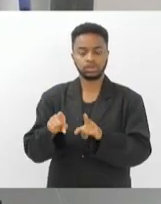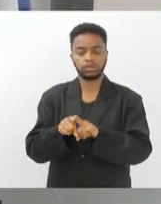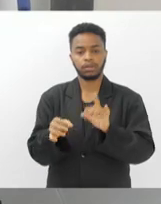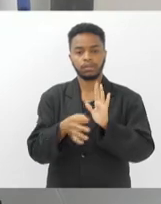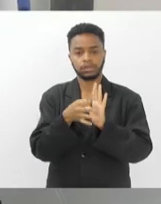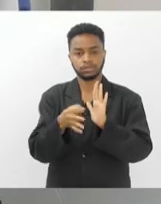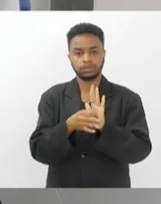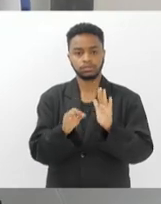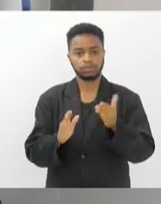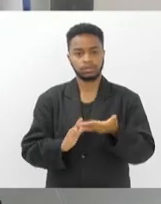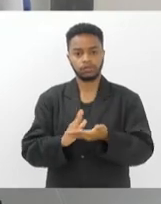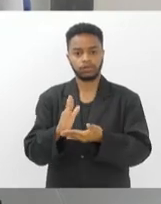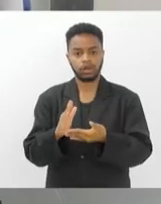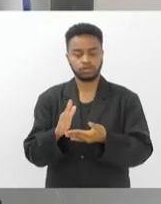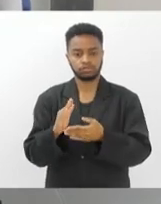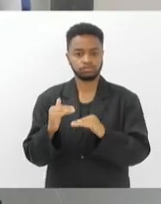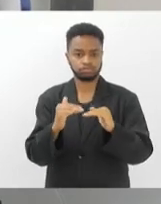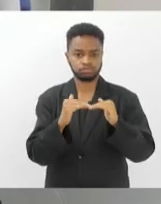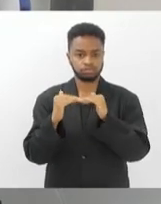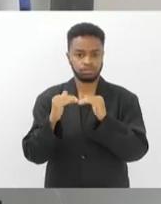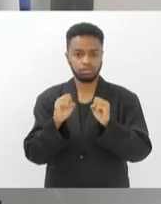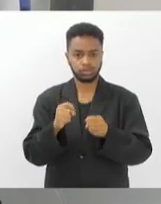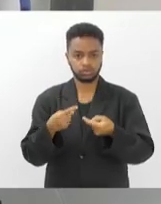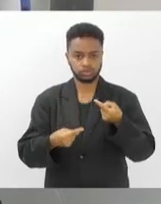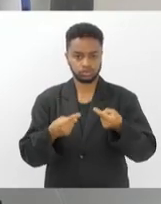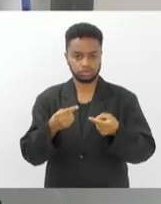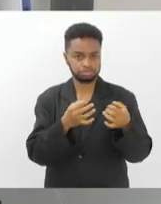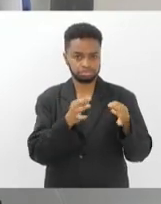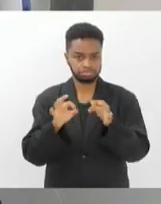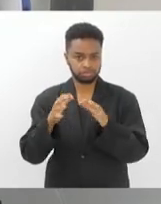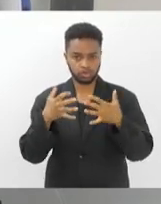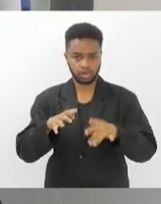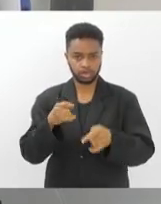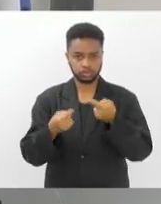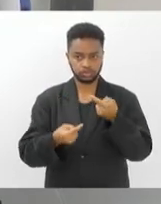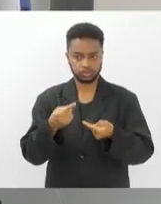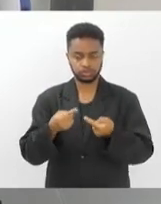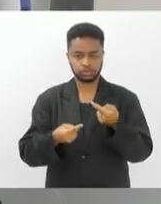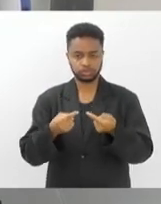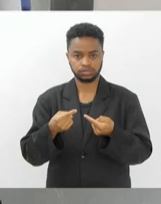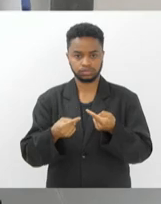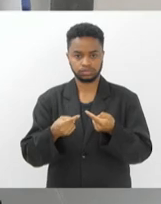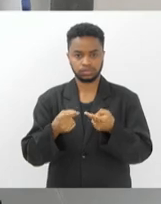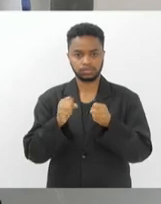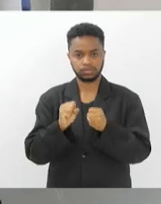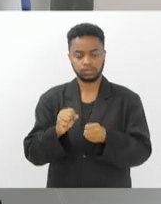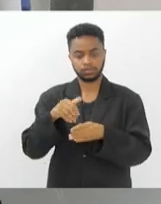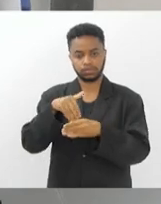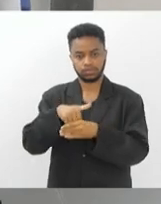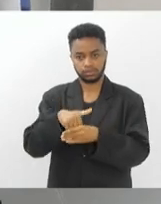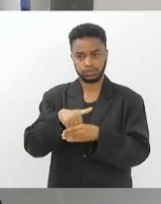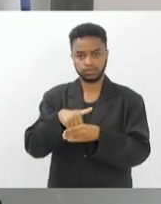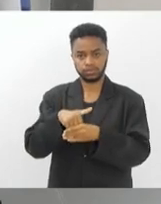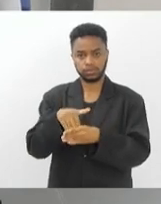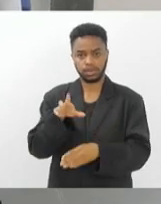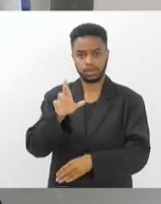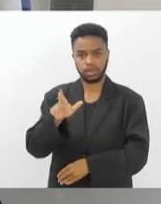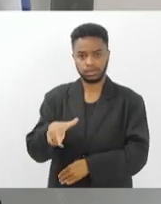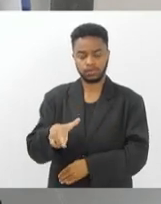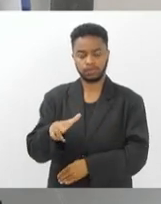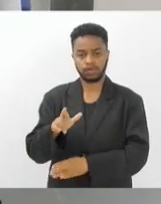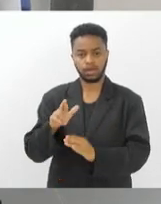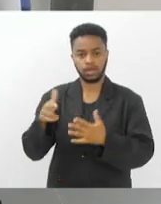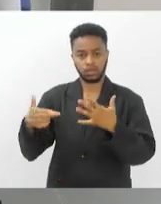por unanimidade, em discussão. Não havendo quem queira discutir, em votação, a rejeição do